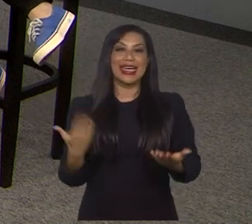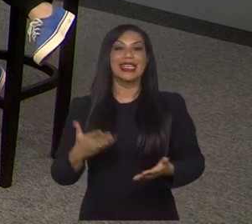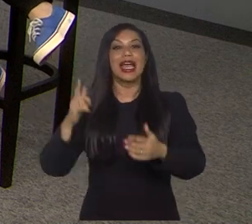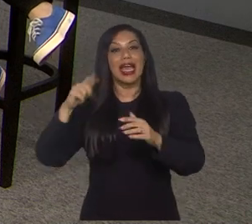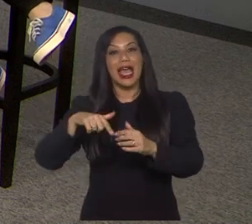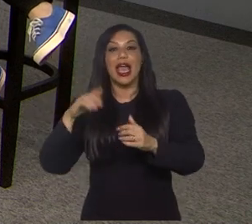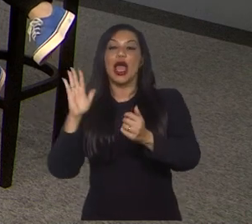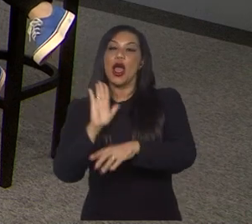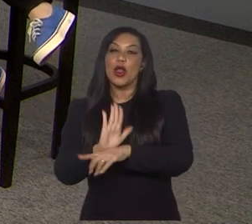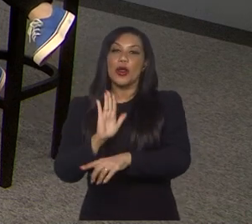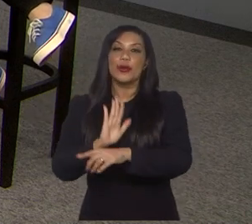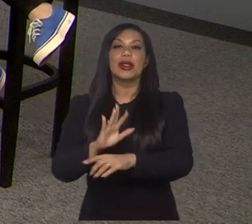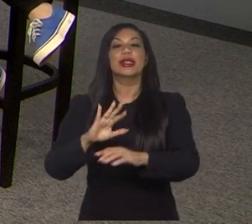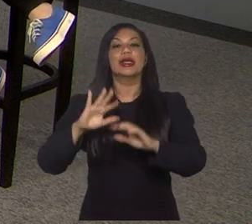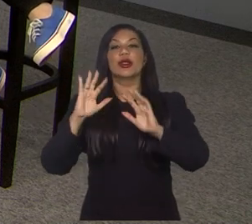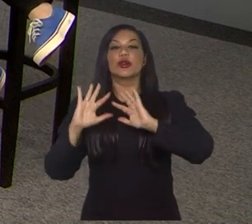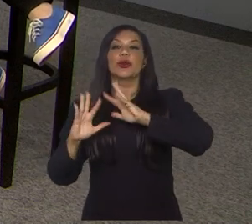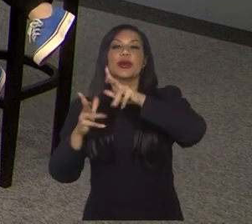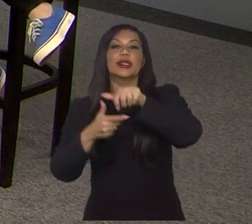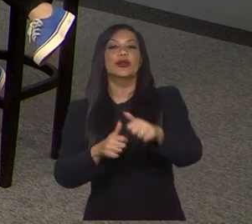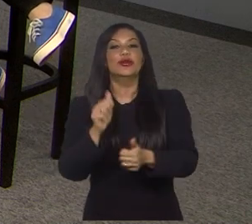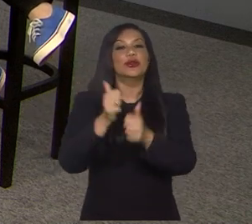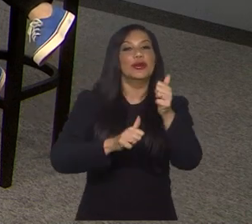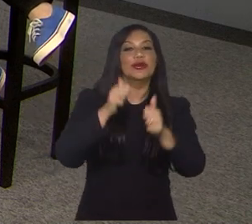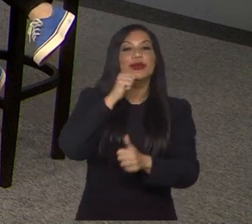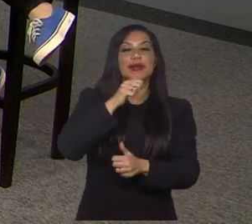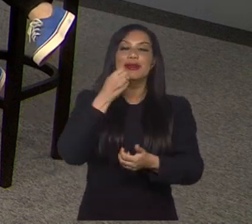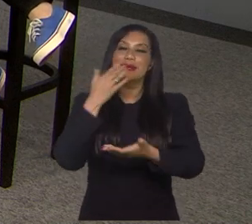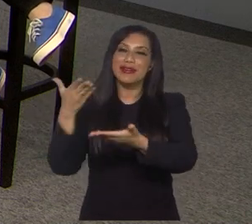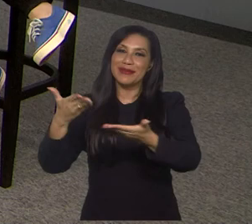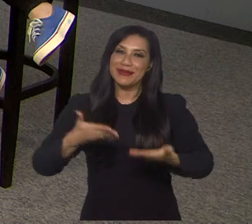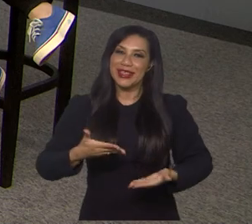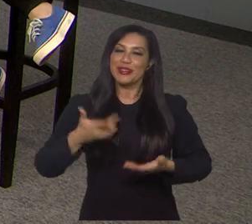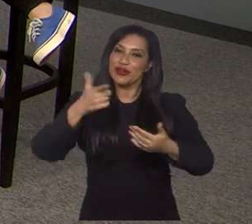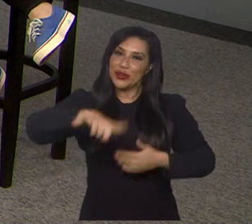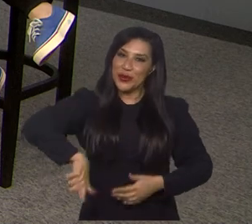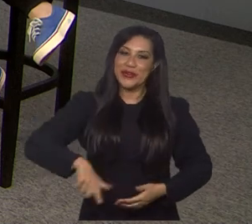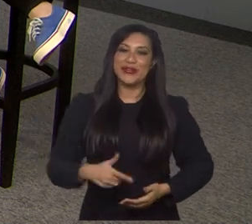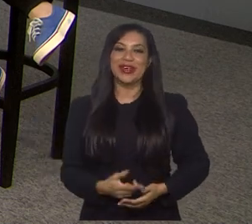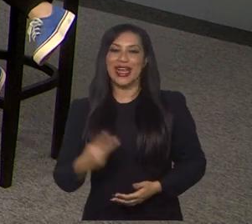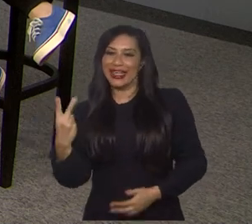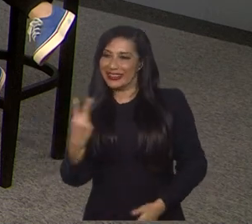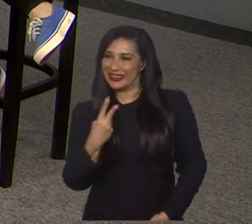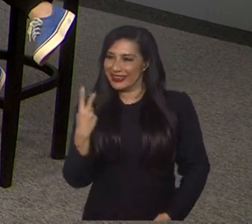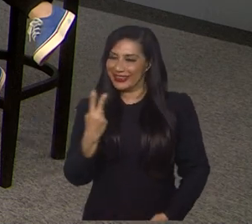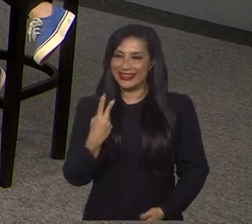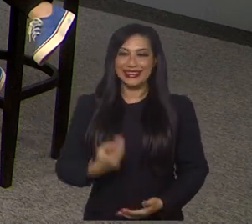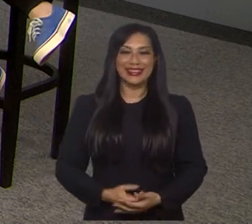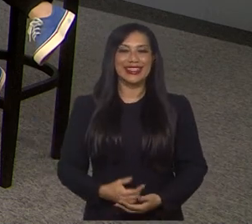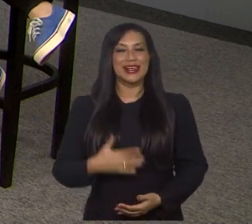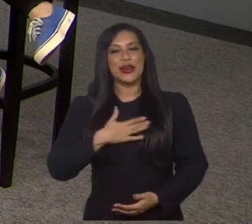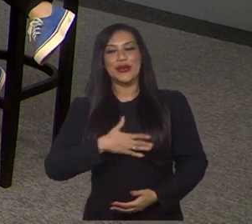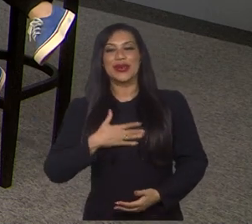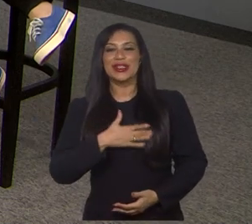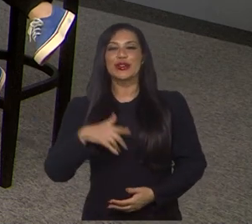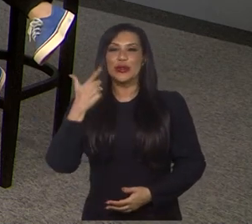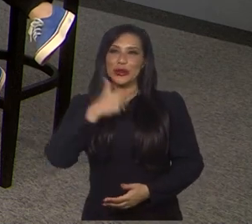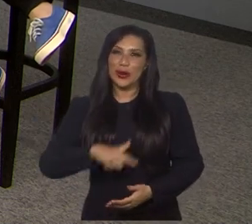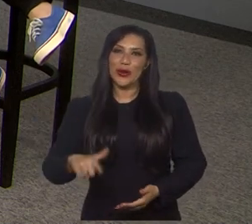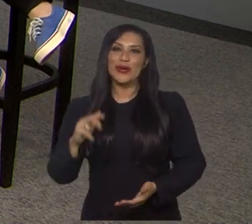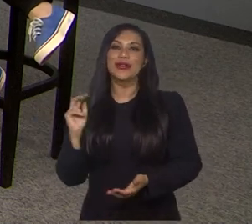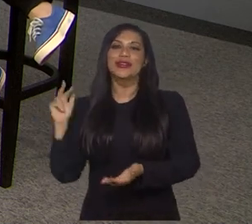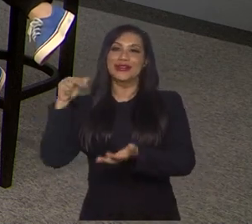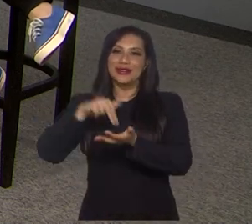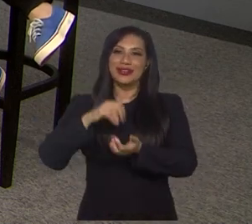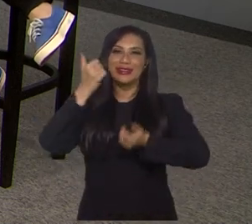que é colaboradora do Planeta Futebol Feminino. Bem-vindas novamente, as duas. Prazerzaço, está de volta, né? Falar um